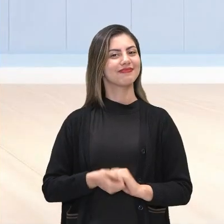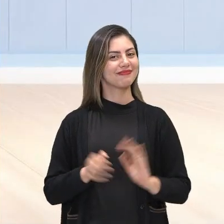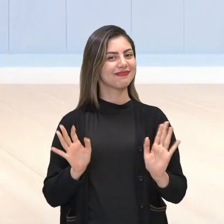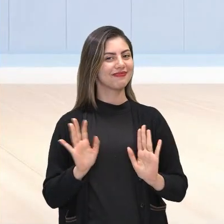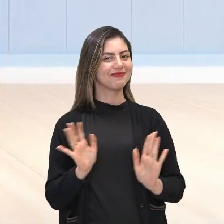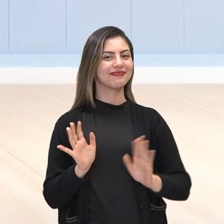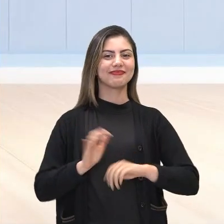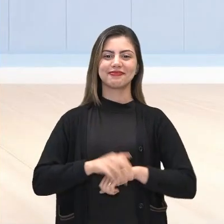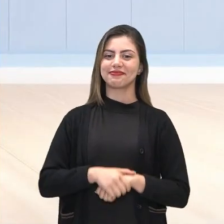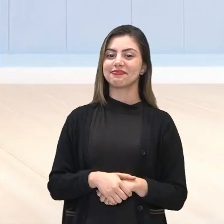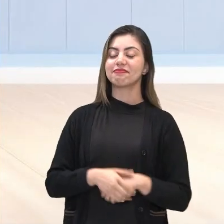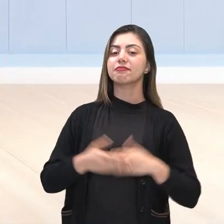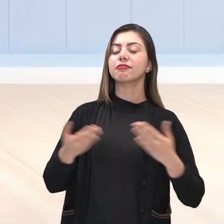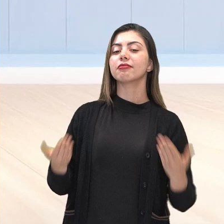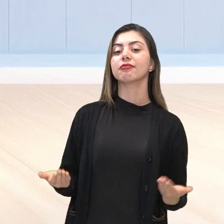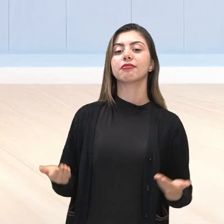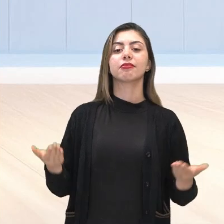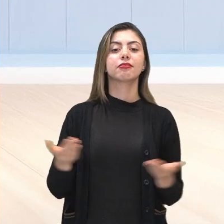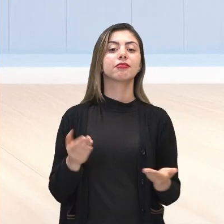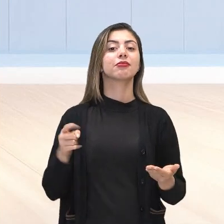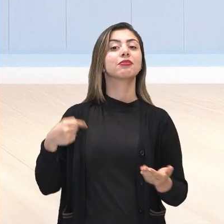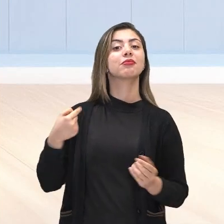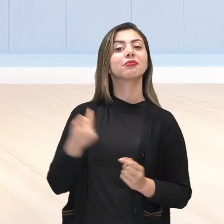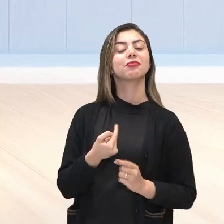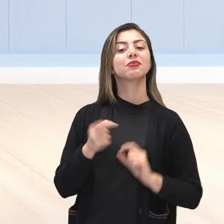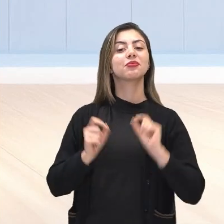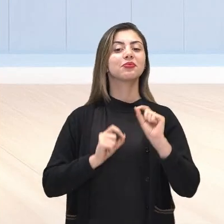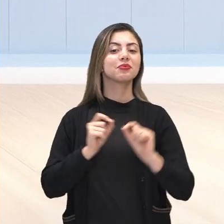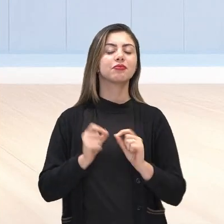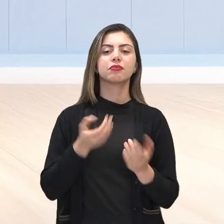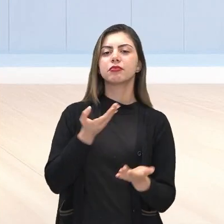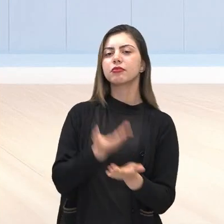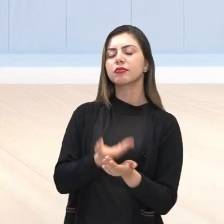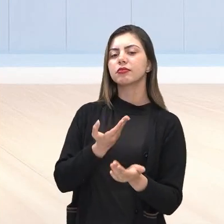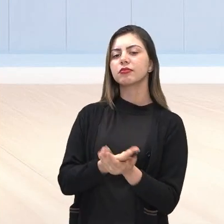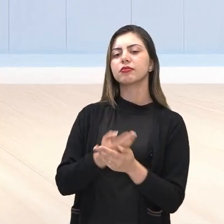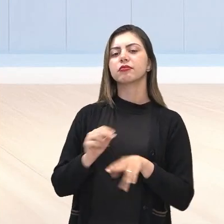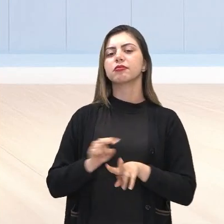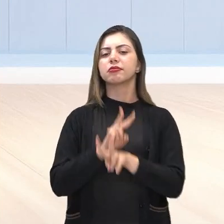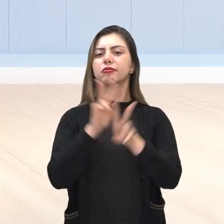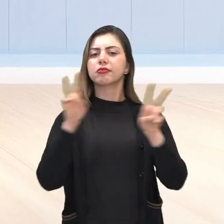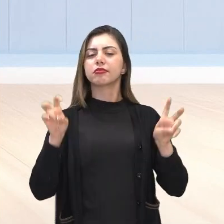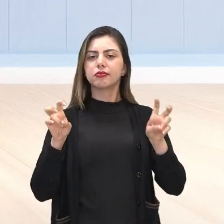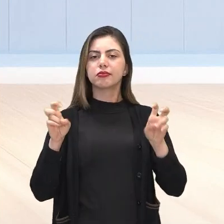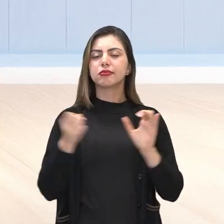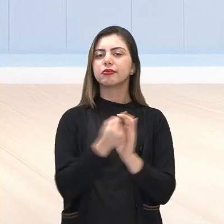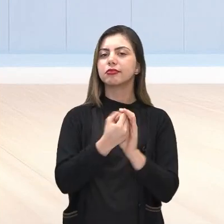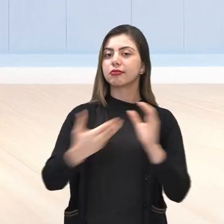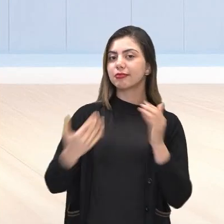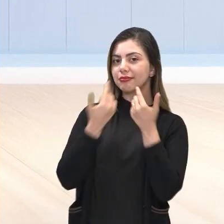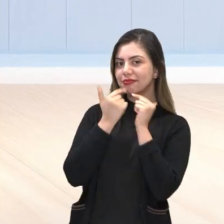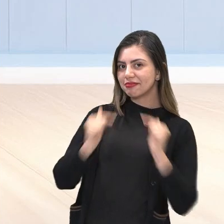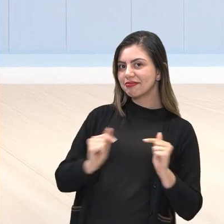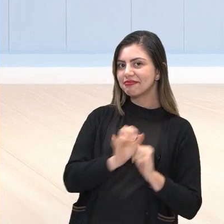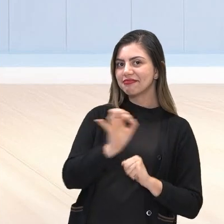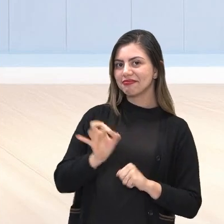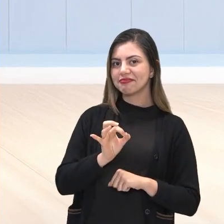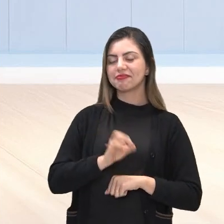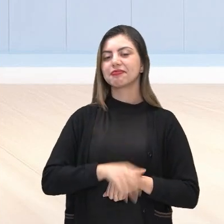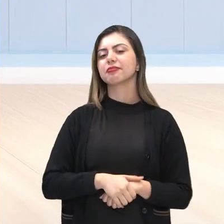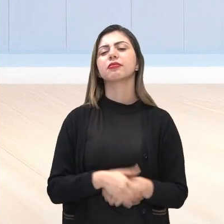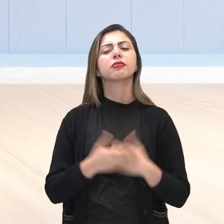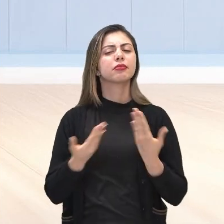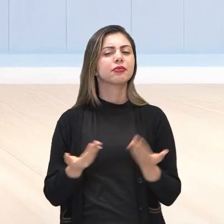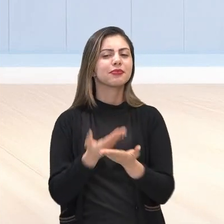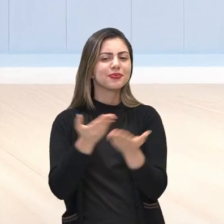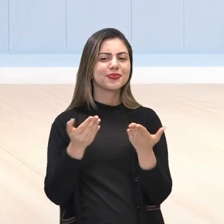Olá! Chegamos à nossa aula sobre elementos da linguagem. Sim, e já